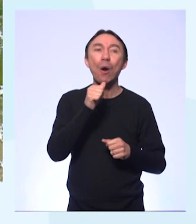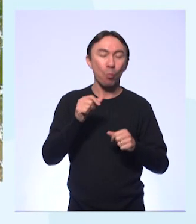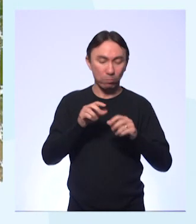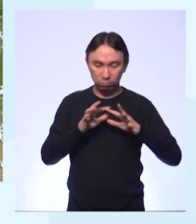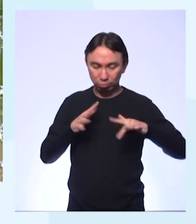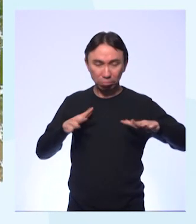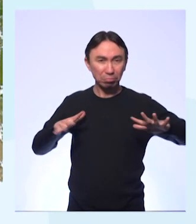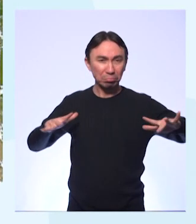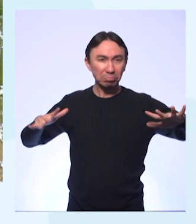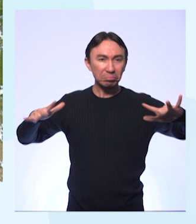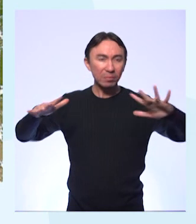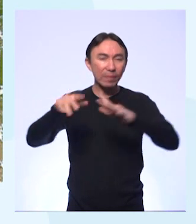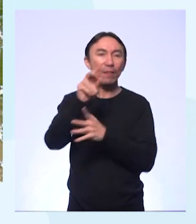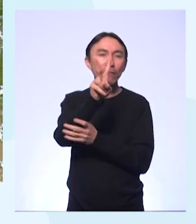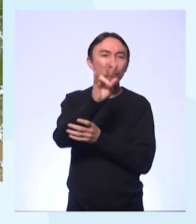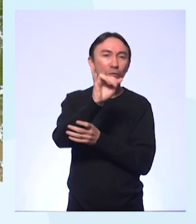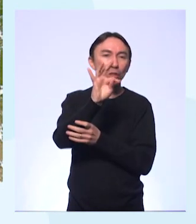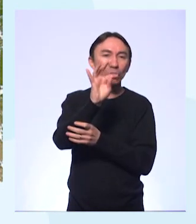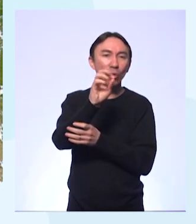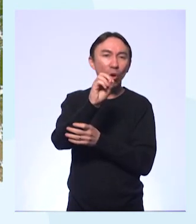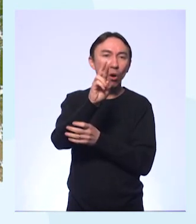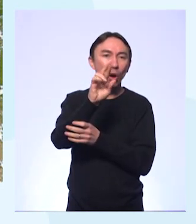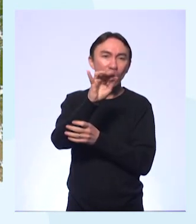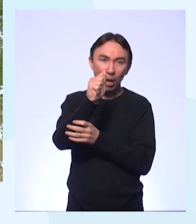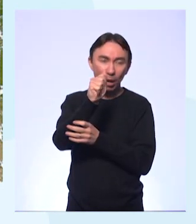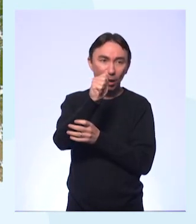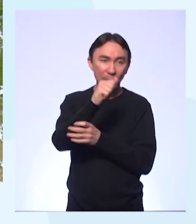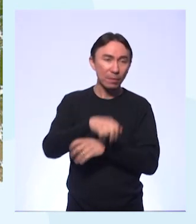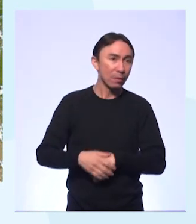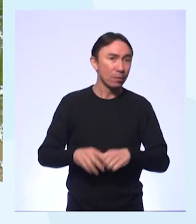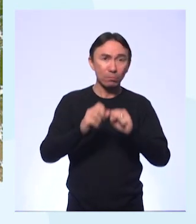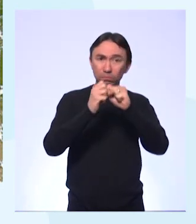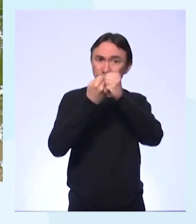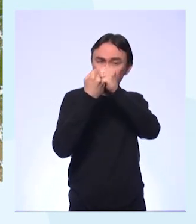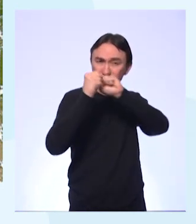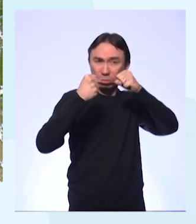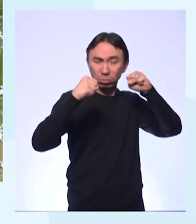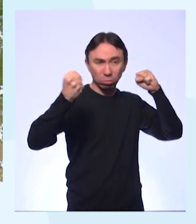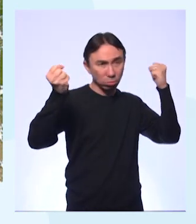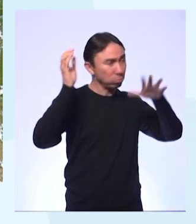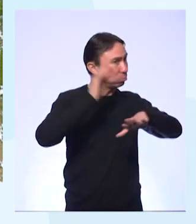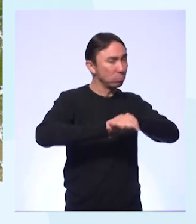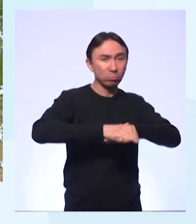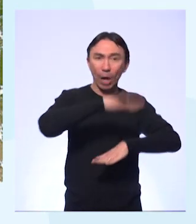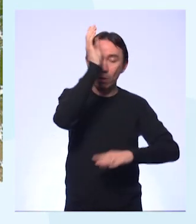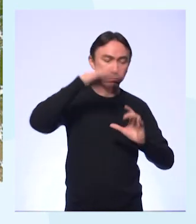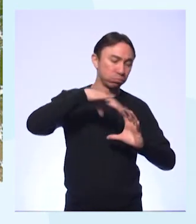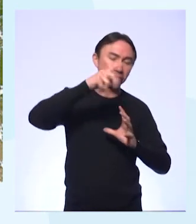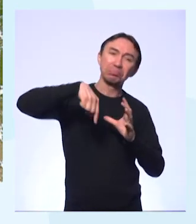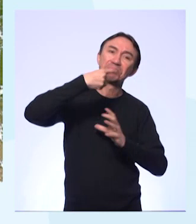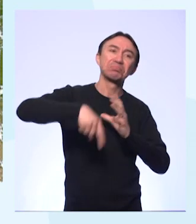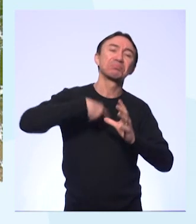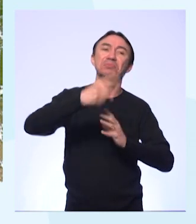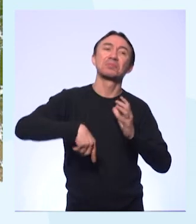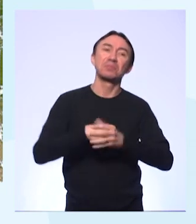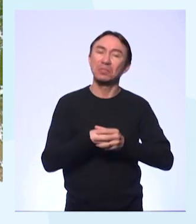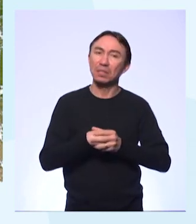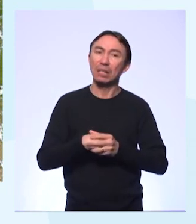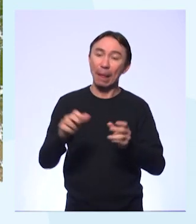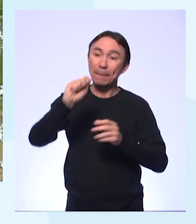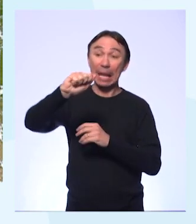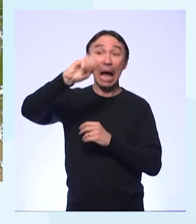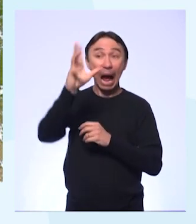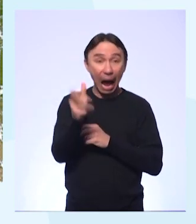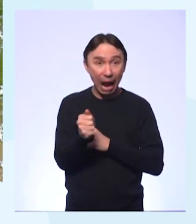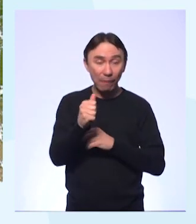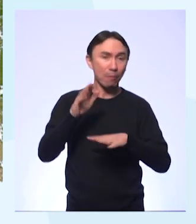um dos principais lagos da África. Veja aí, né, uma foto de satélite, a dimensão aí desse lago. Tá? É